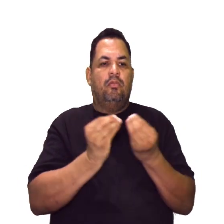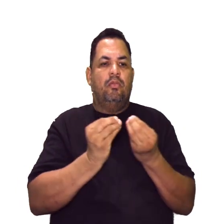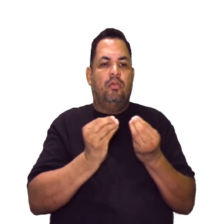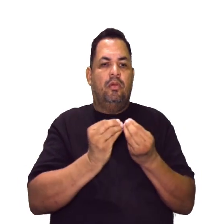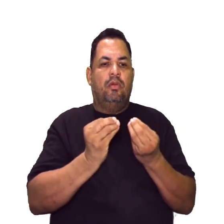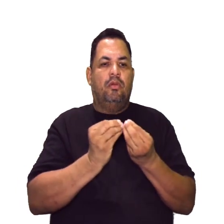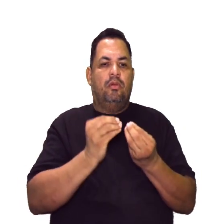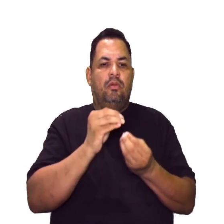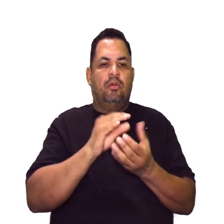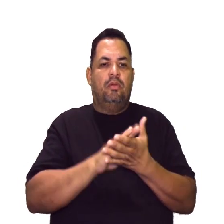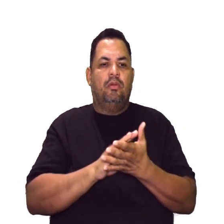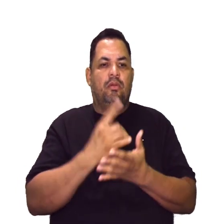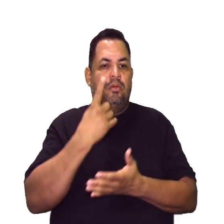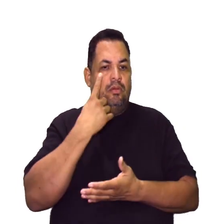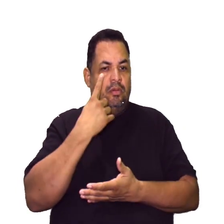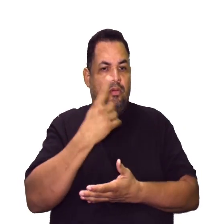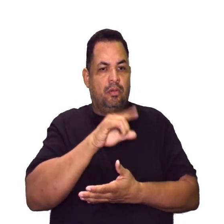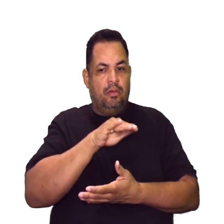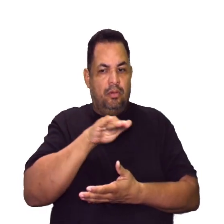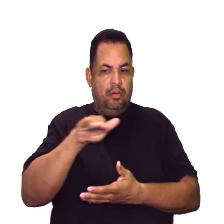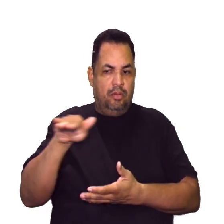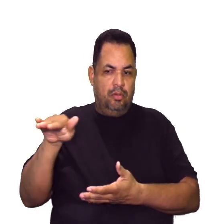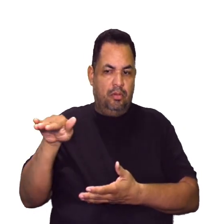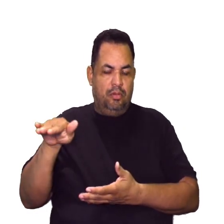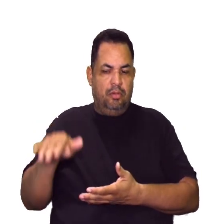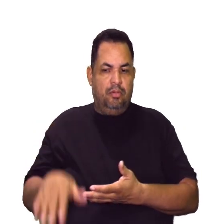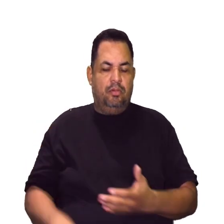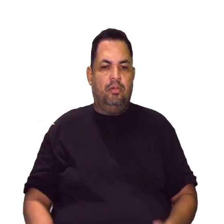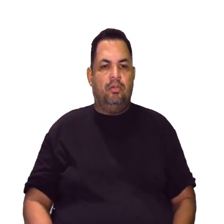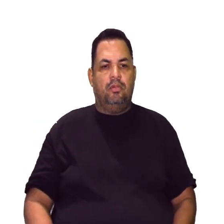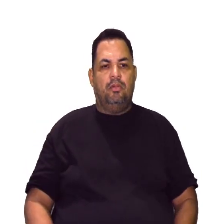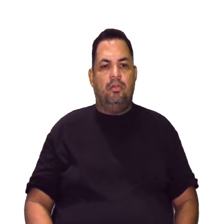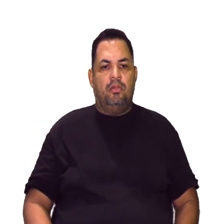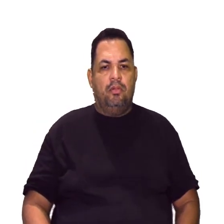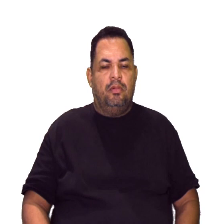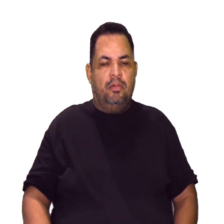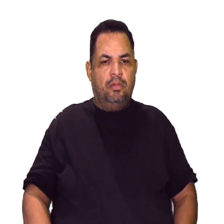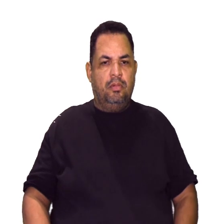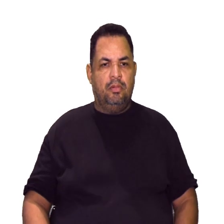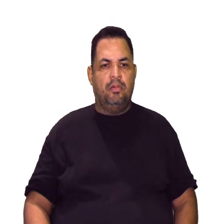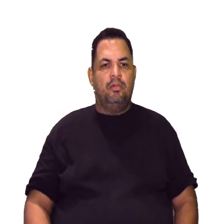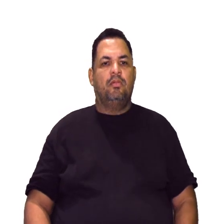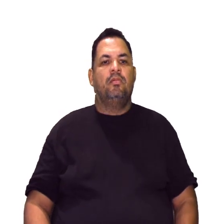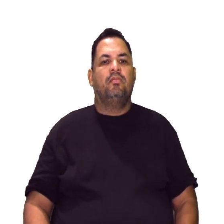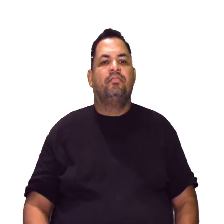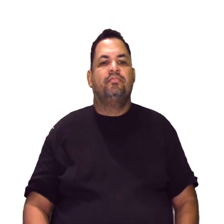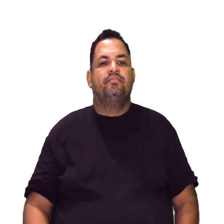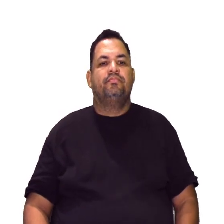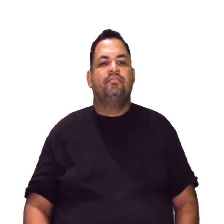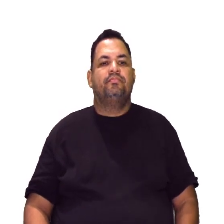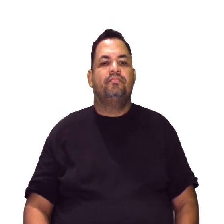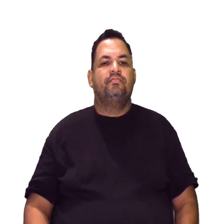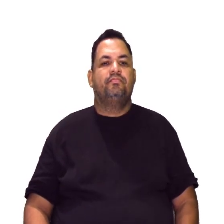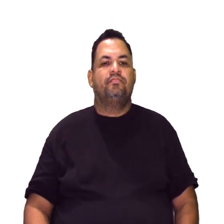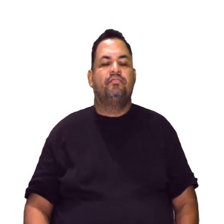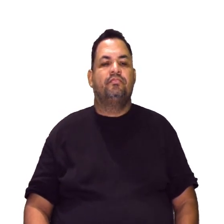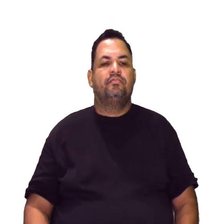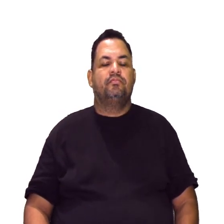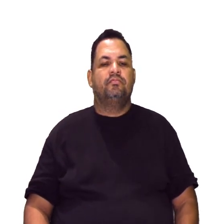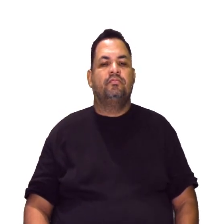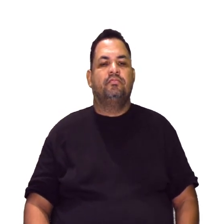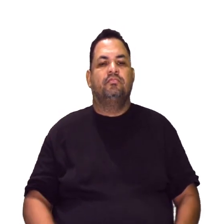linear. Você vai ver aqui, ó, uma molécula linear. Ótimo. O